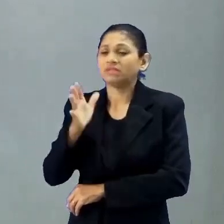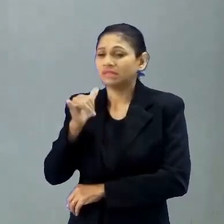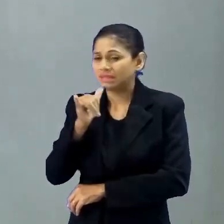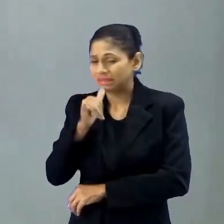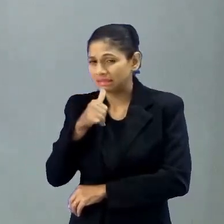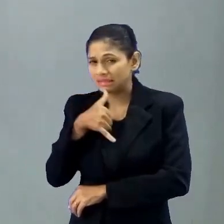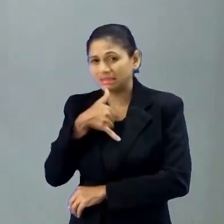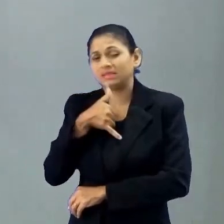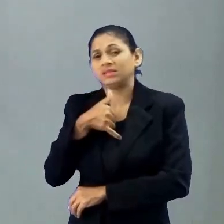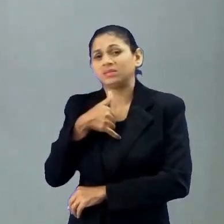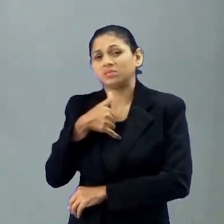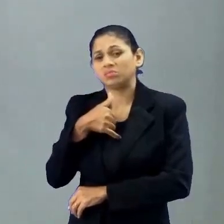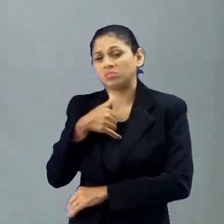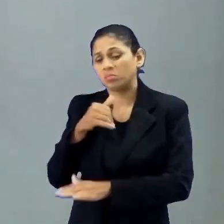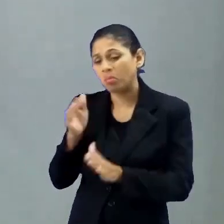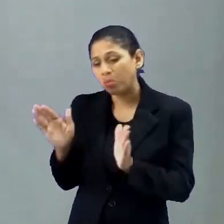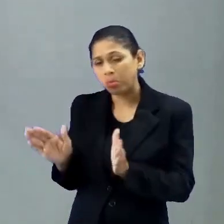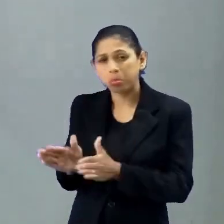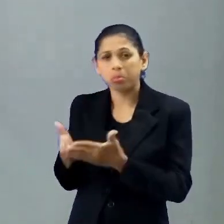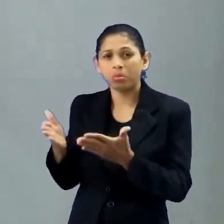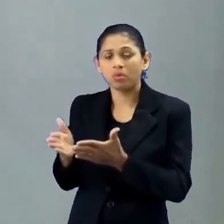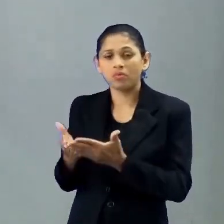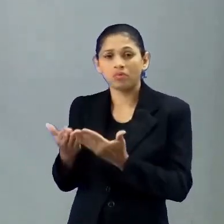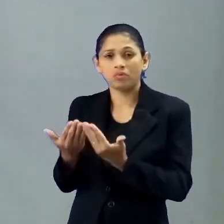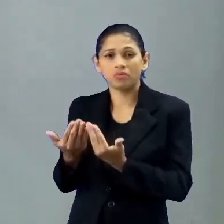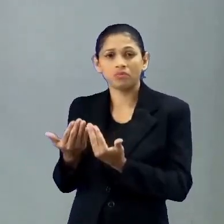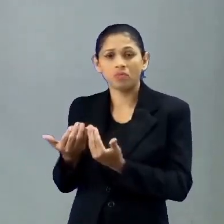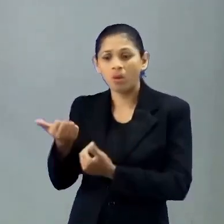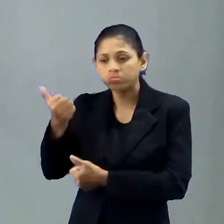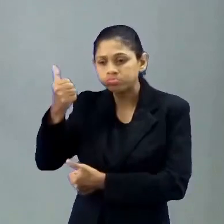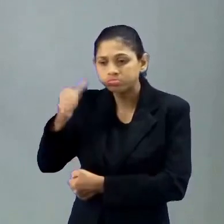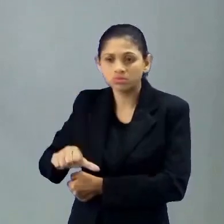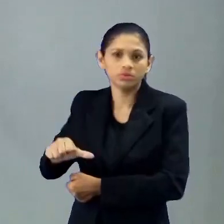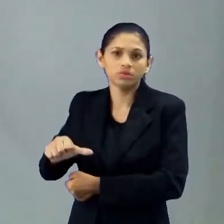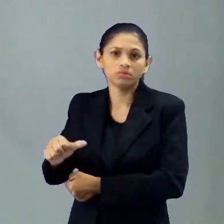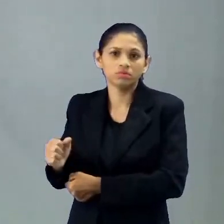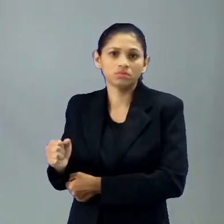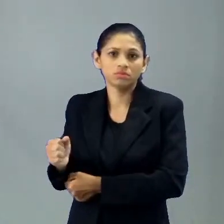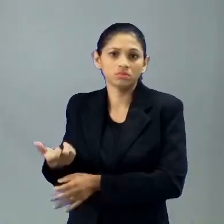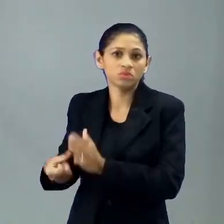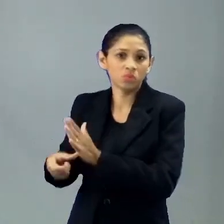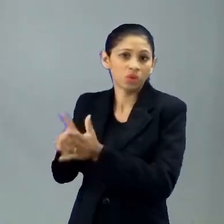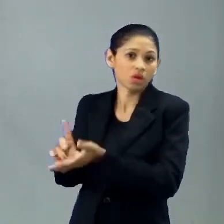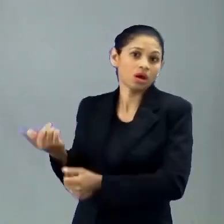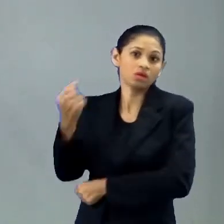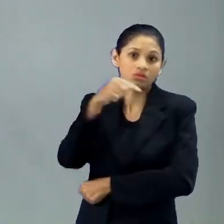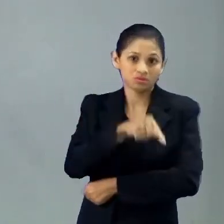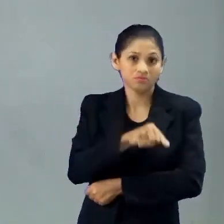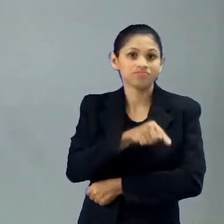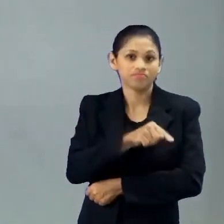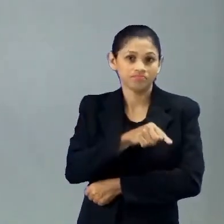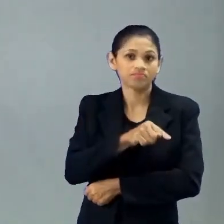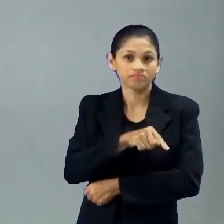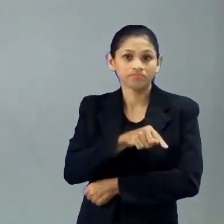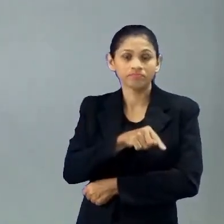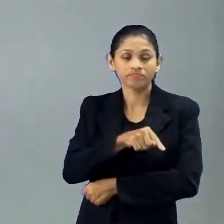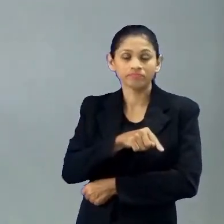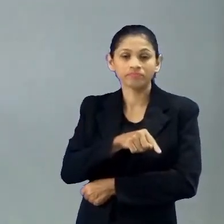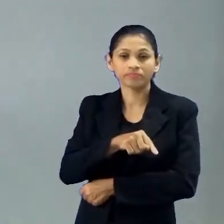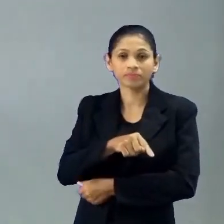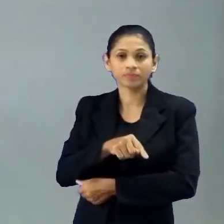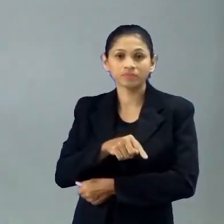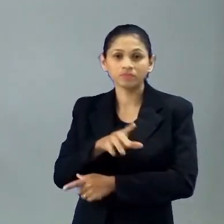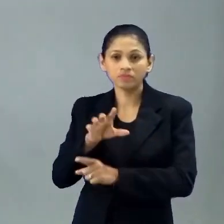precária em comparação a quando vivia na zona rural e apenas fortalece as distintas